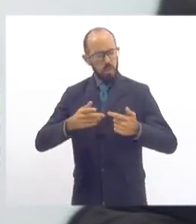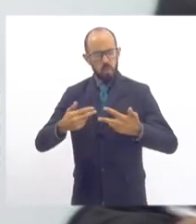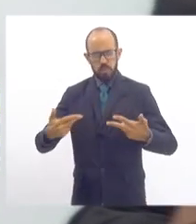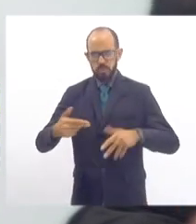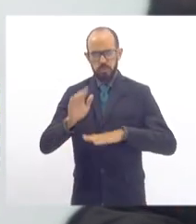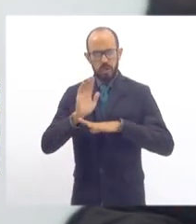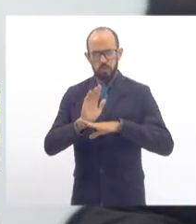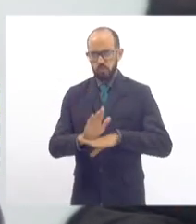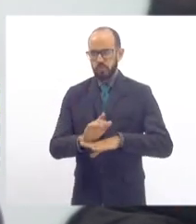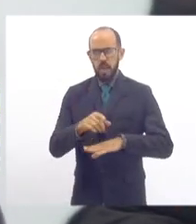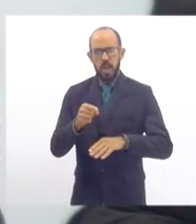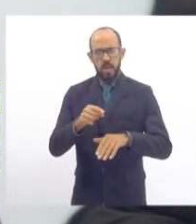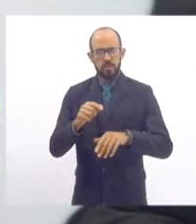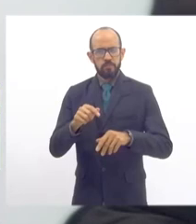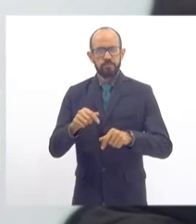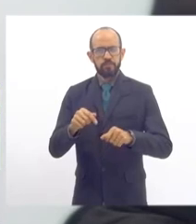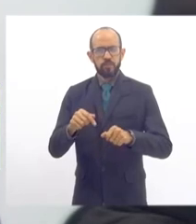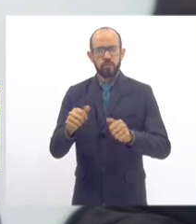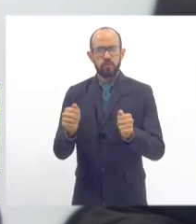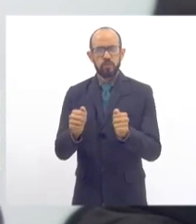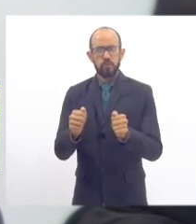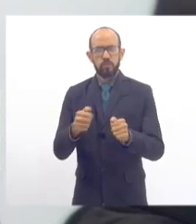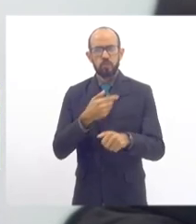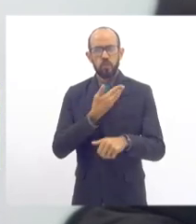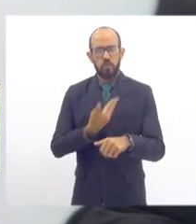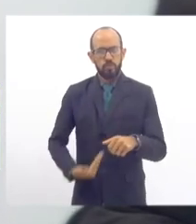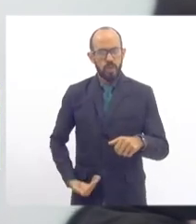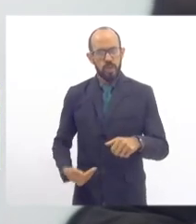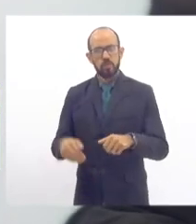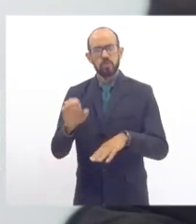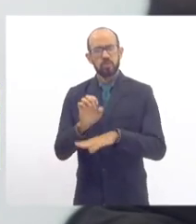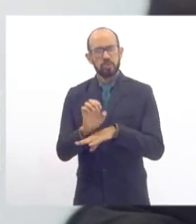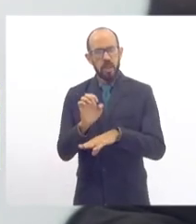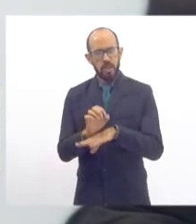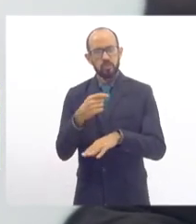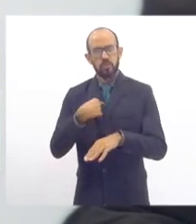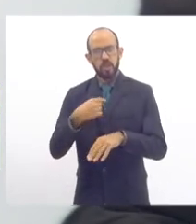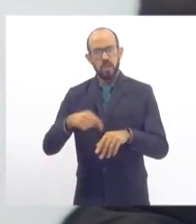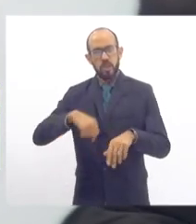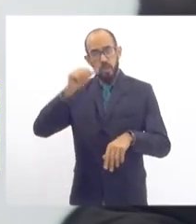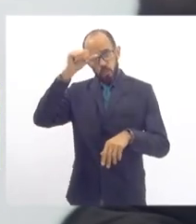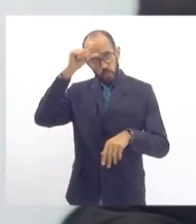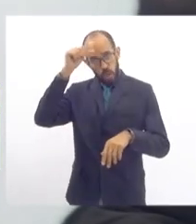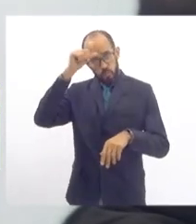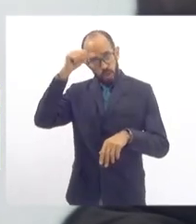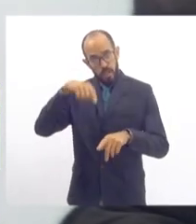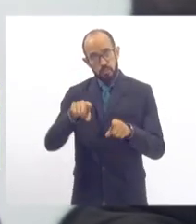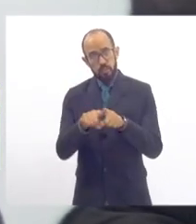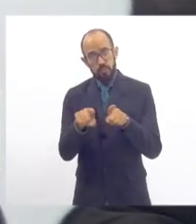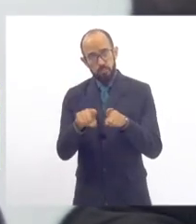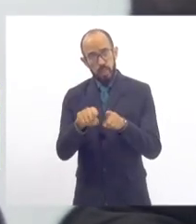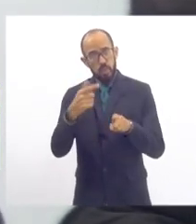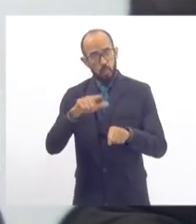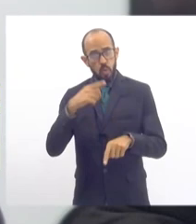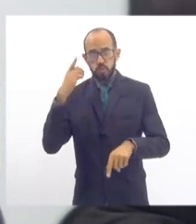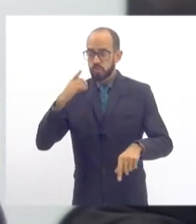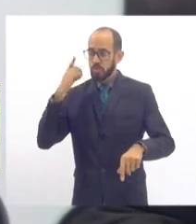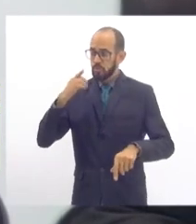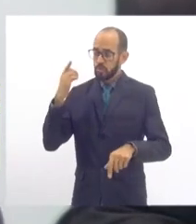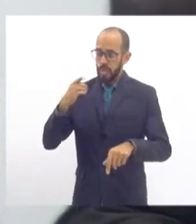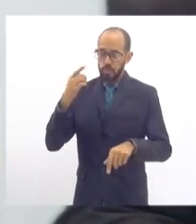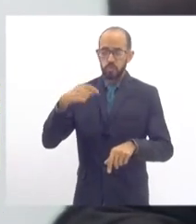ajudar e contribuir junto ao governo do Estado, junto ao governo Cláudio Castro, tanto eu, a Murita, também os outros parlamentares. Eu tenho certeza que a gente